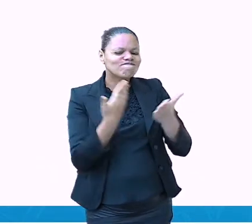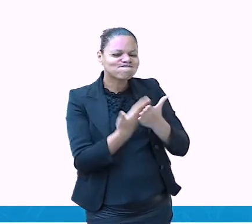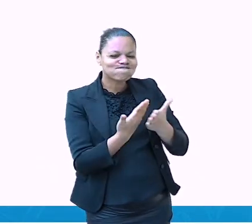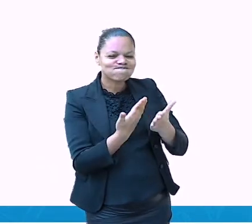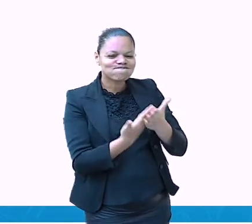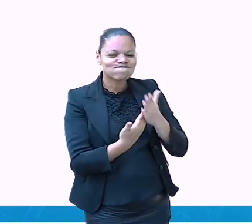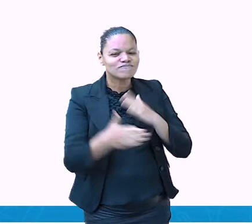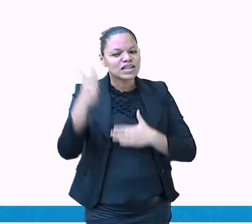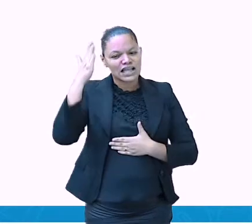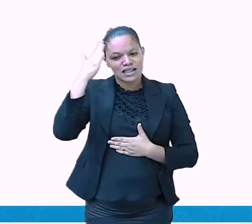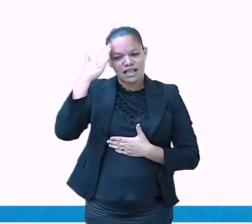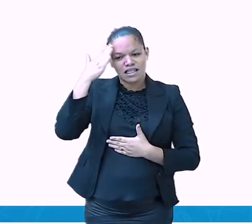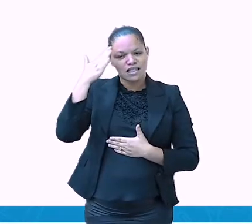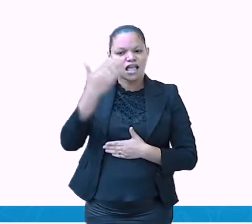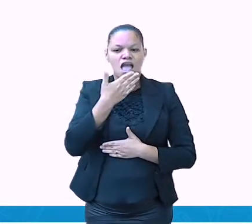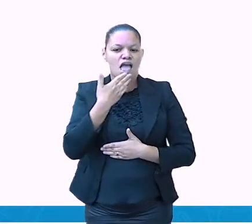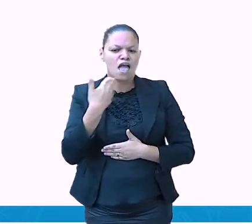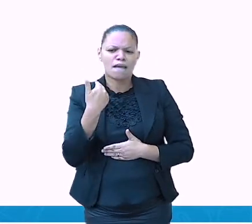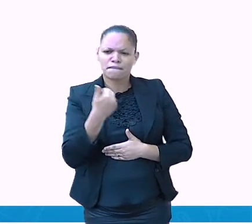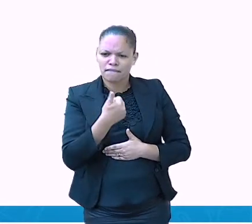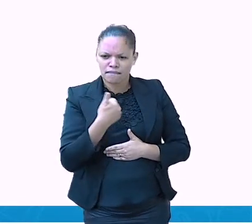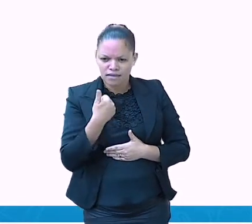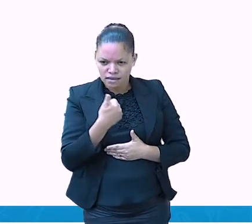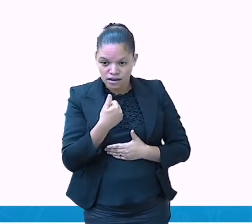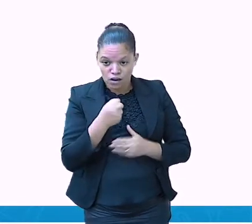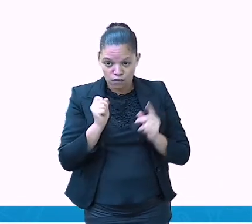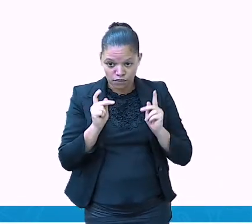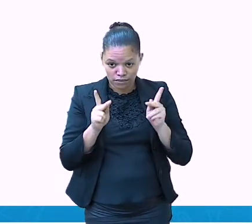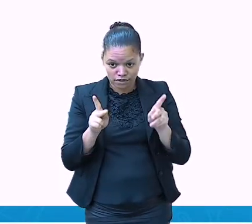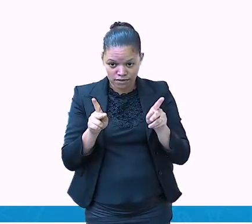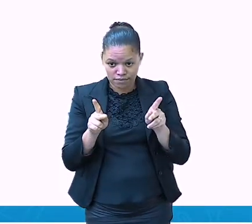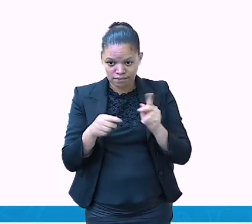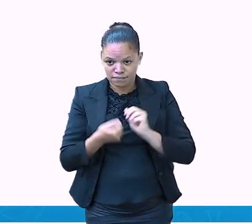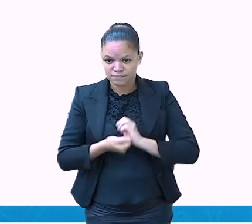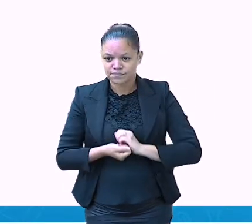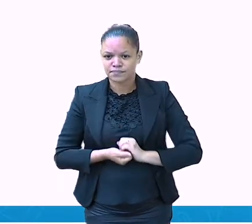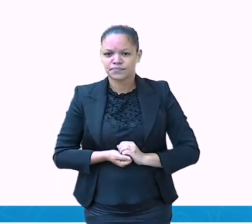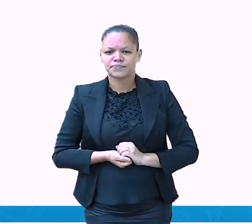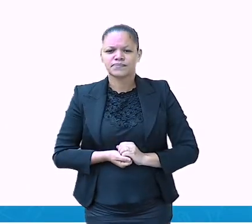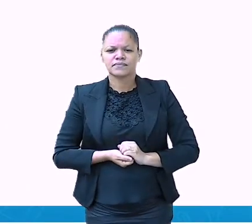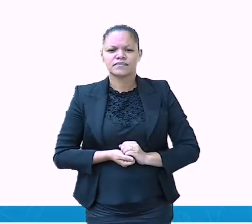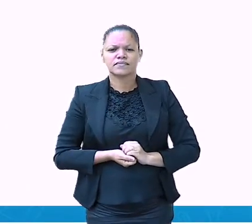vocês possam entender o que eu estou tentando explicar.